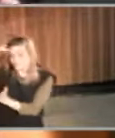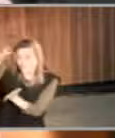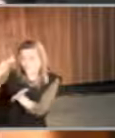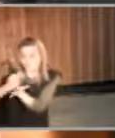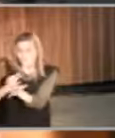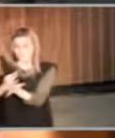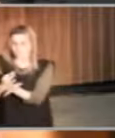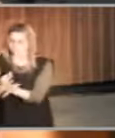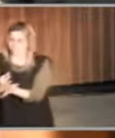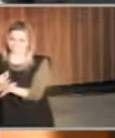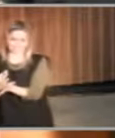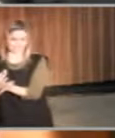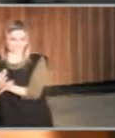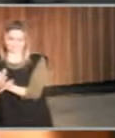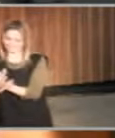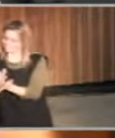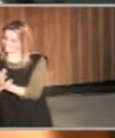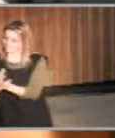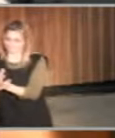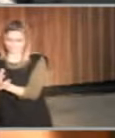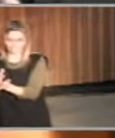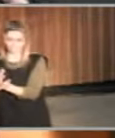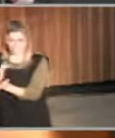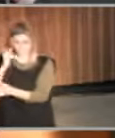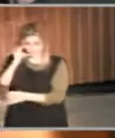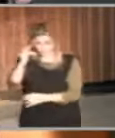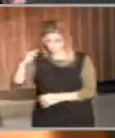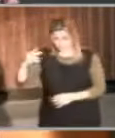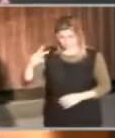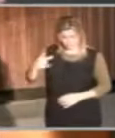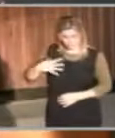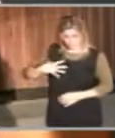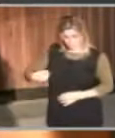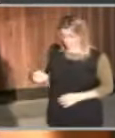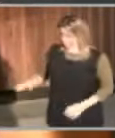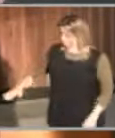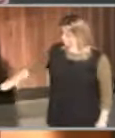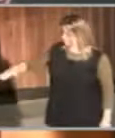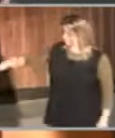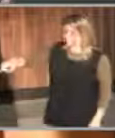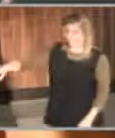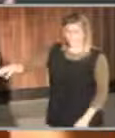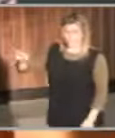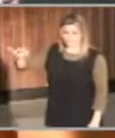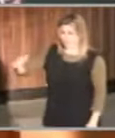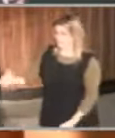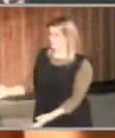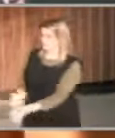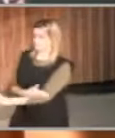extraordinárias no mundo conquistando a terra eles estão perdidos